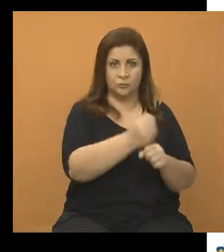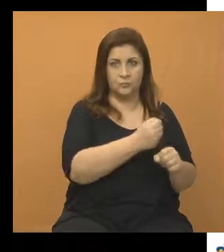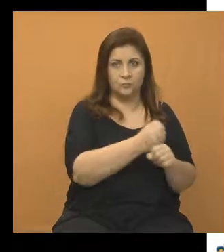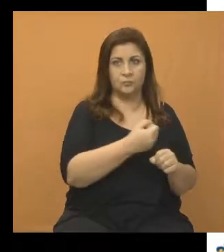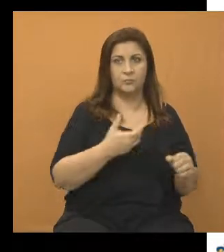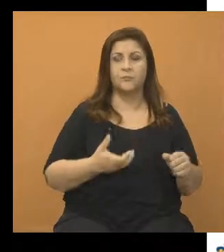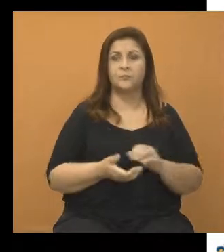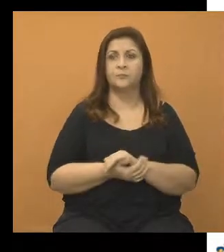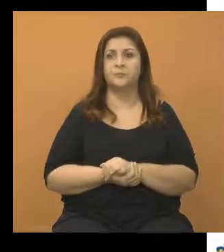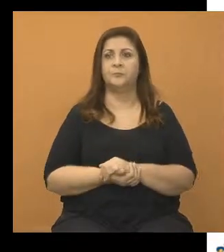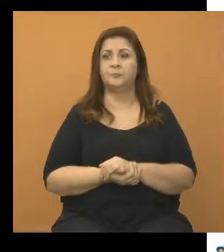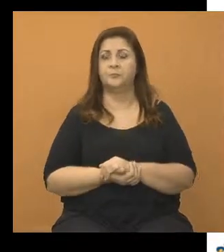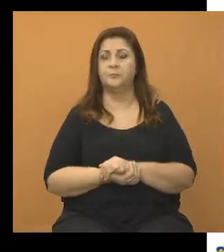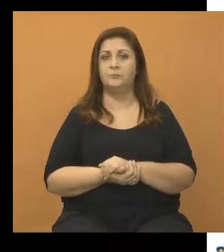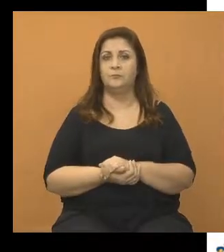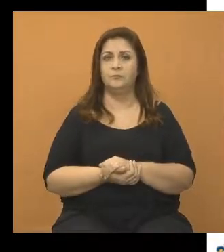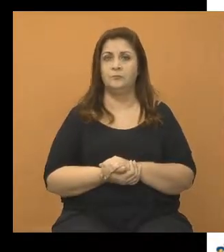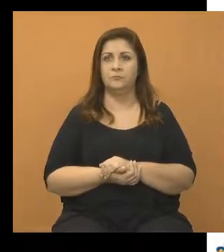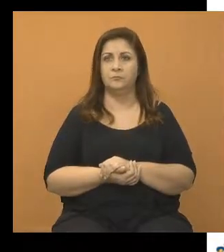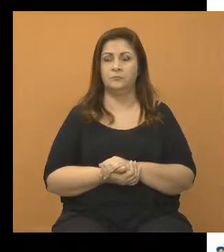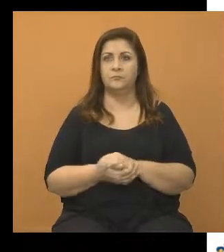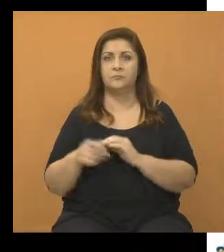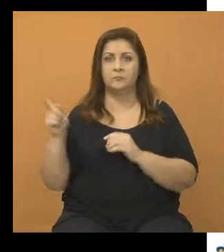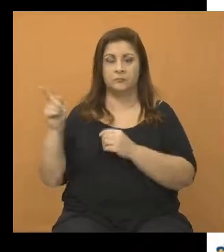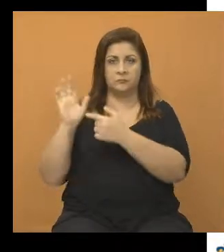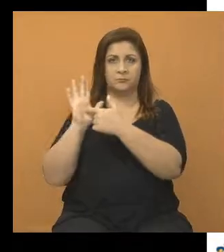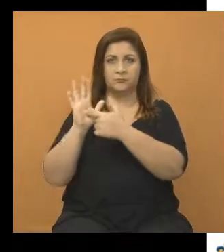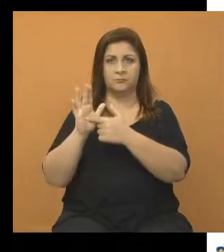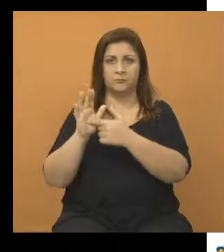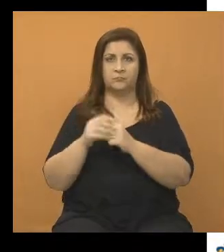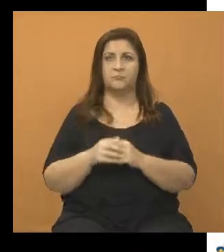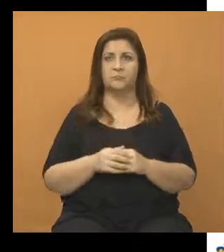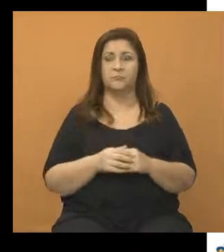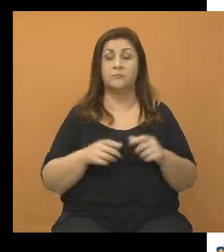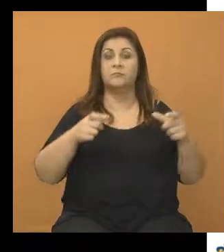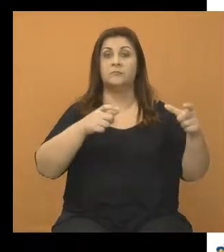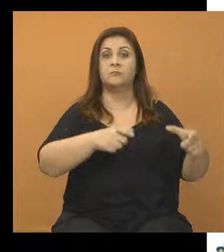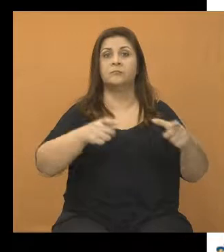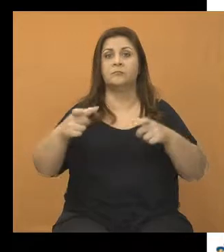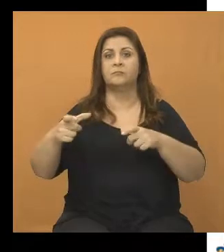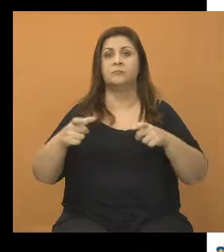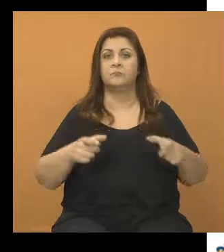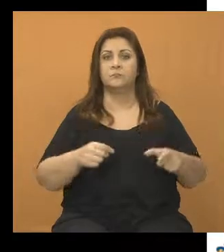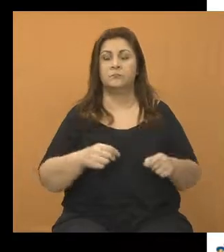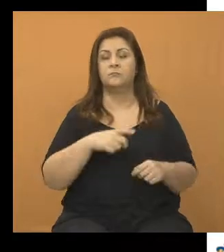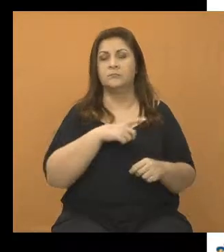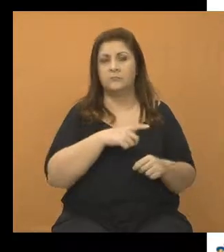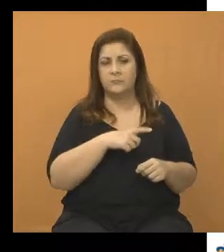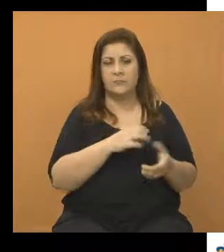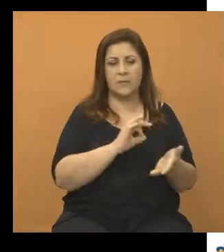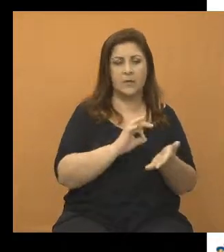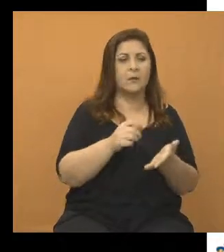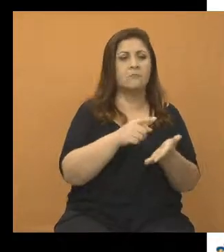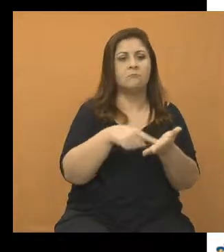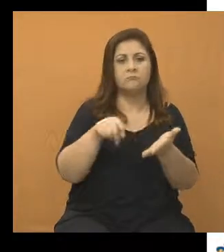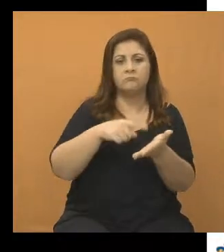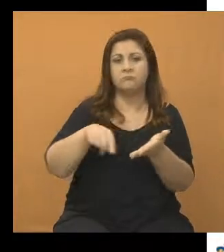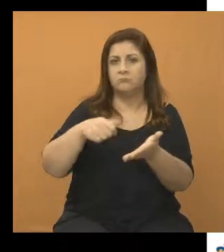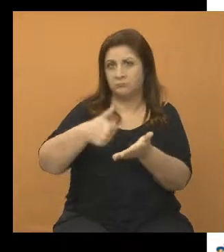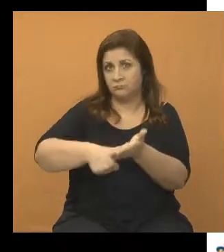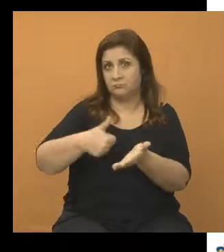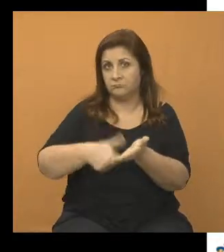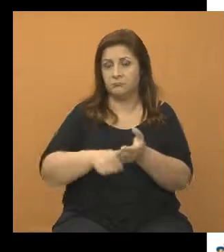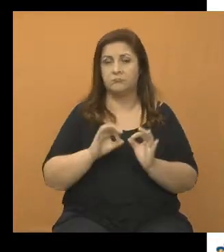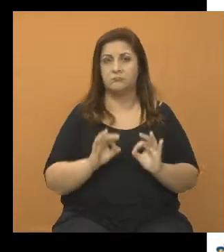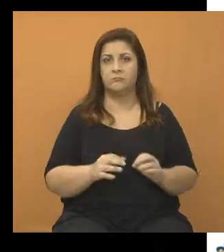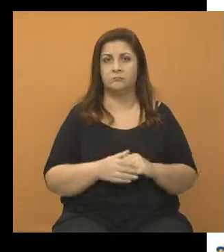construção. Né? Aqui a gente tem a lista de bairros que vão passar por regularização, né? Lembrando que